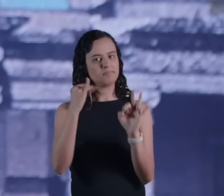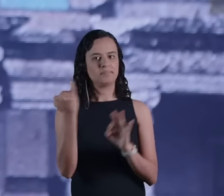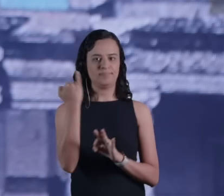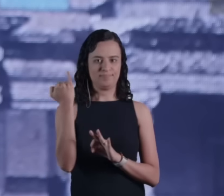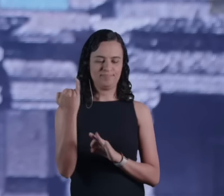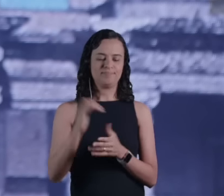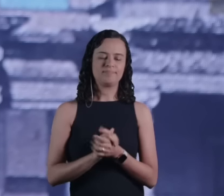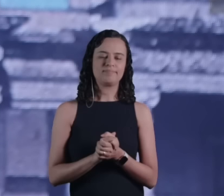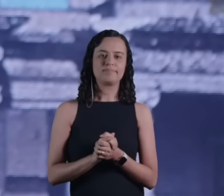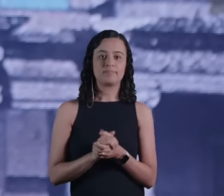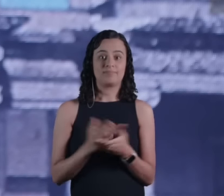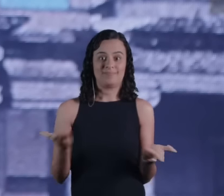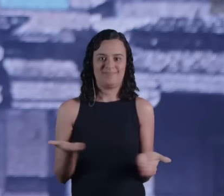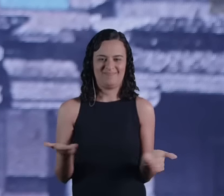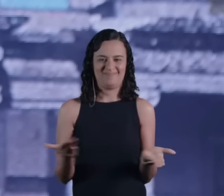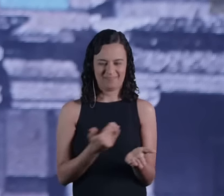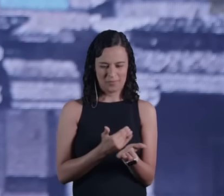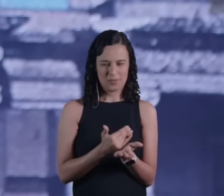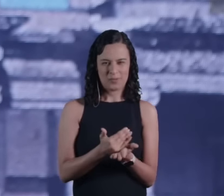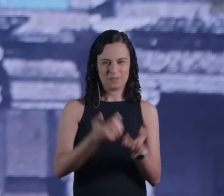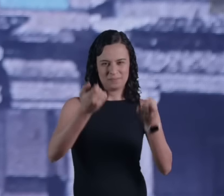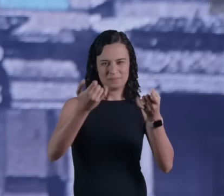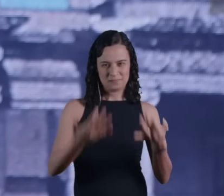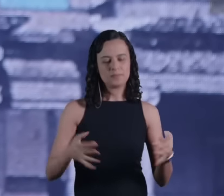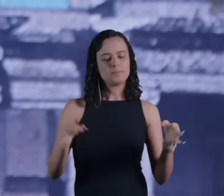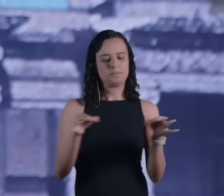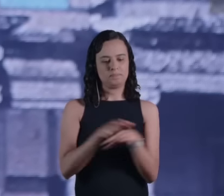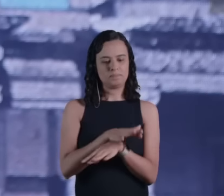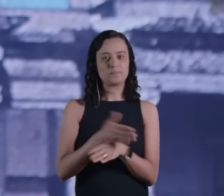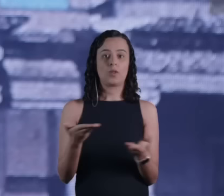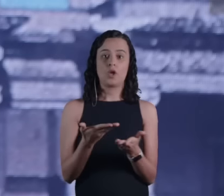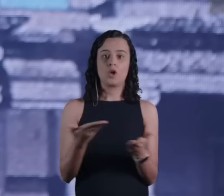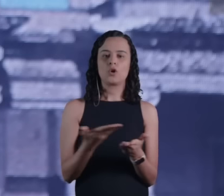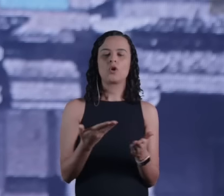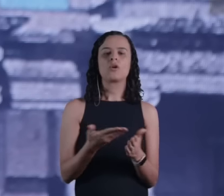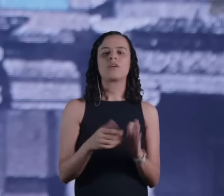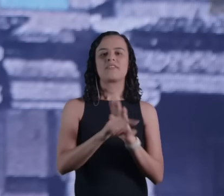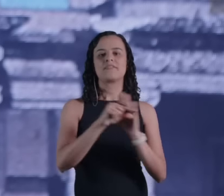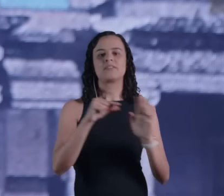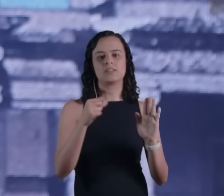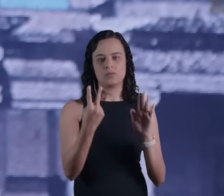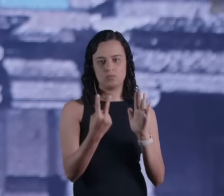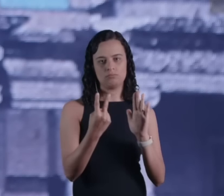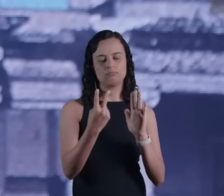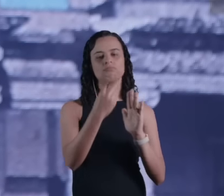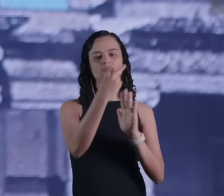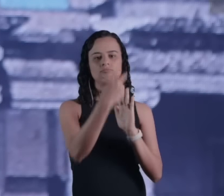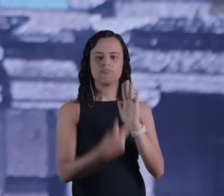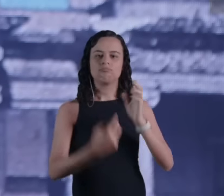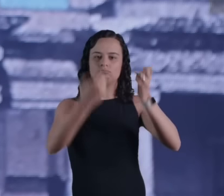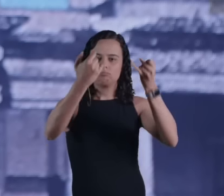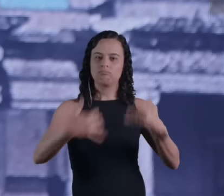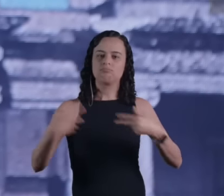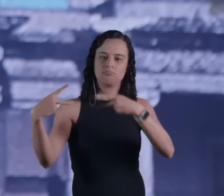introito, ler os dois versículos e trazer a mensagem de Deus para a